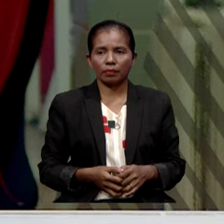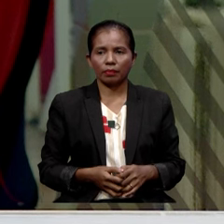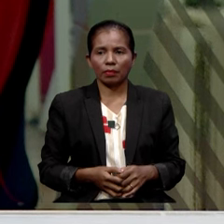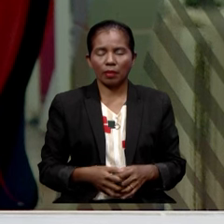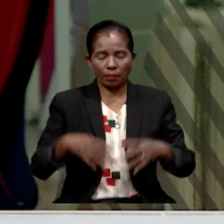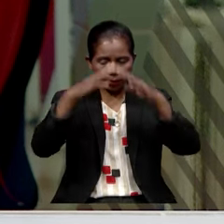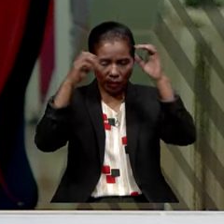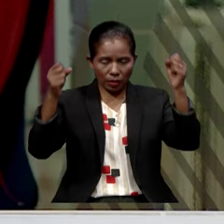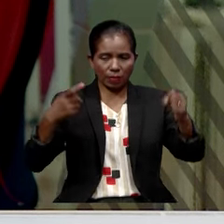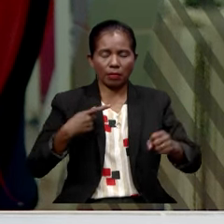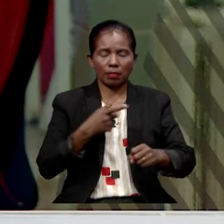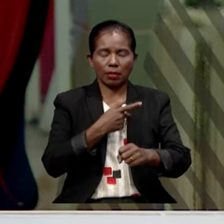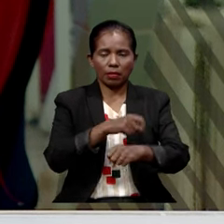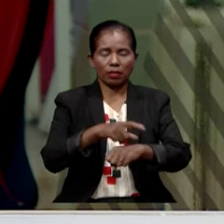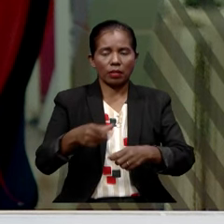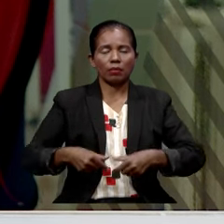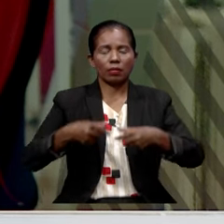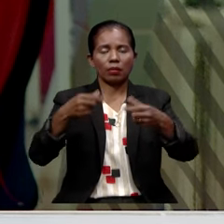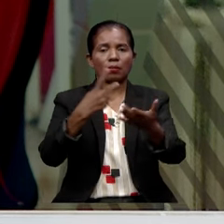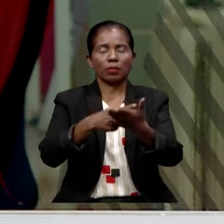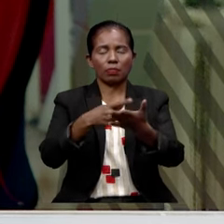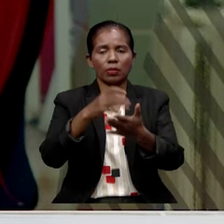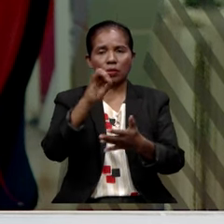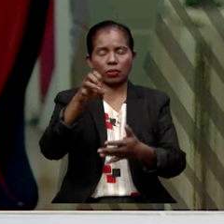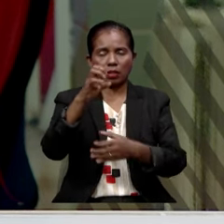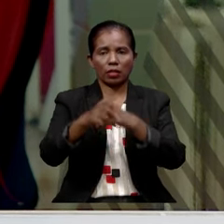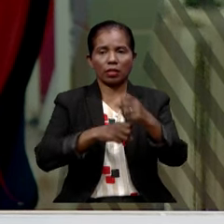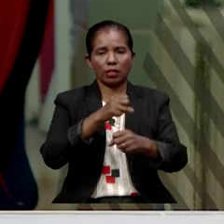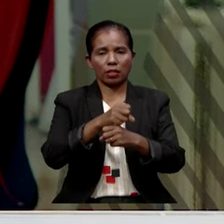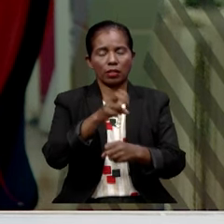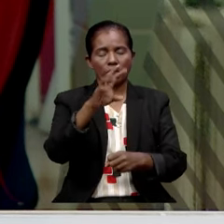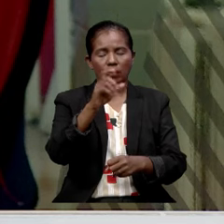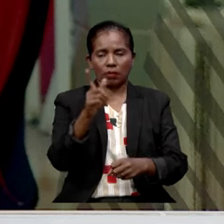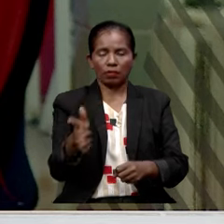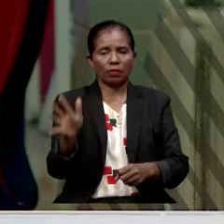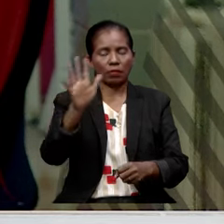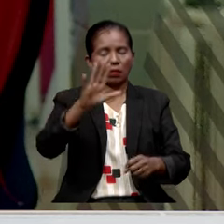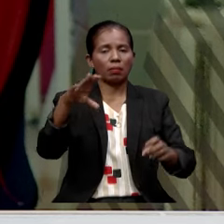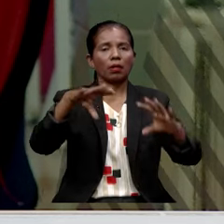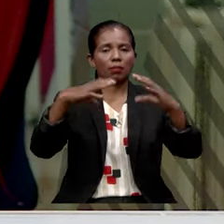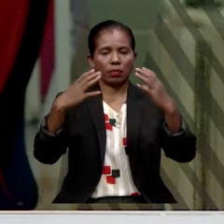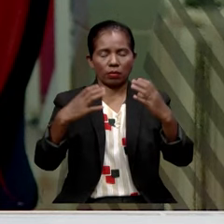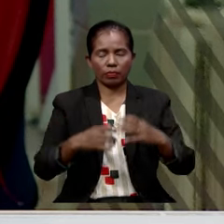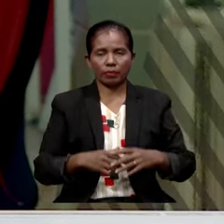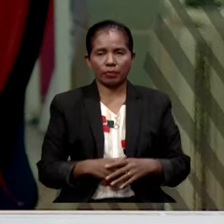Presidente do Parlamento Nacional entrega uma proposta de orçamento geral do Estado de Nariga, Rua de São Lima, para cada comissão.